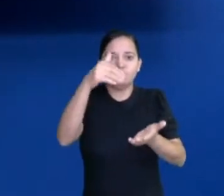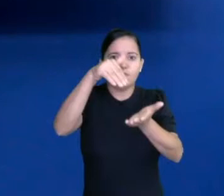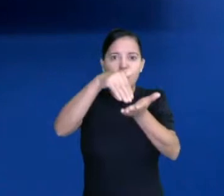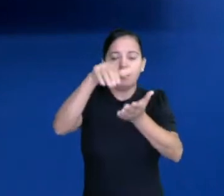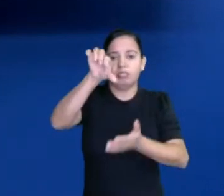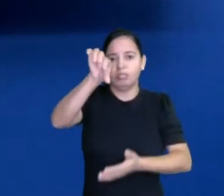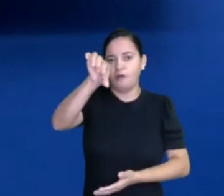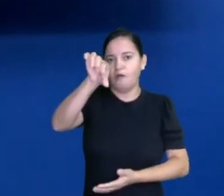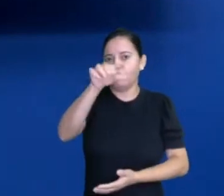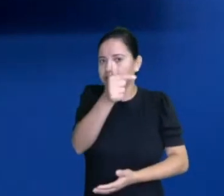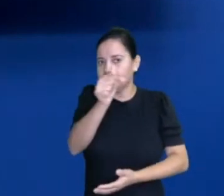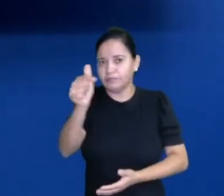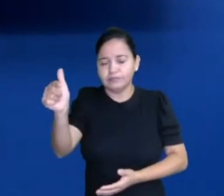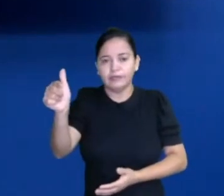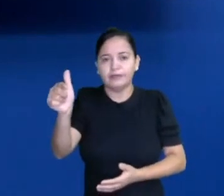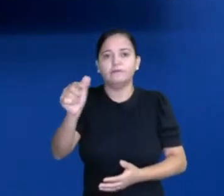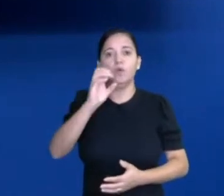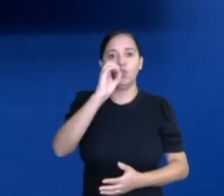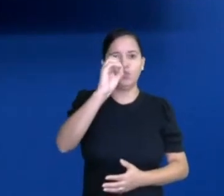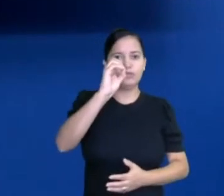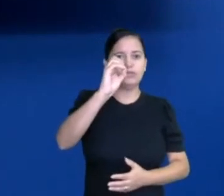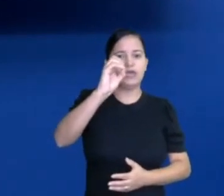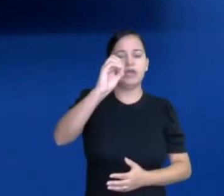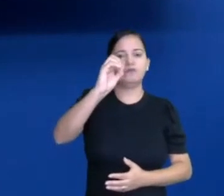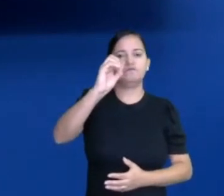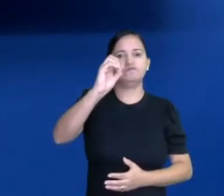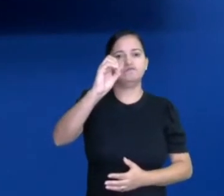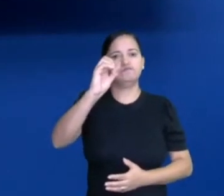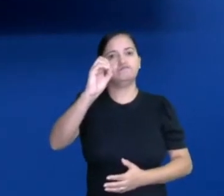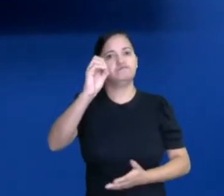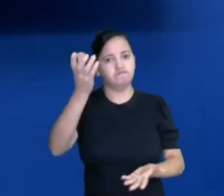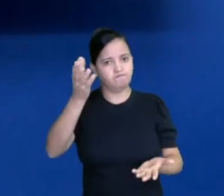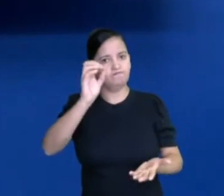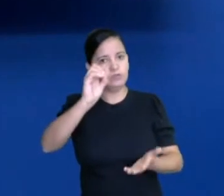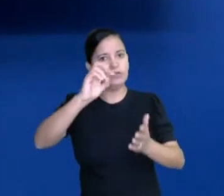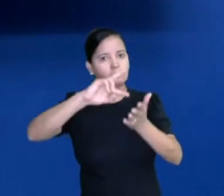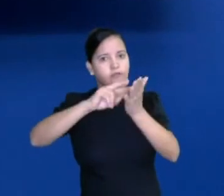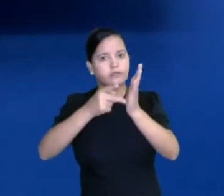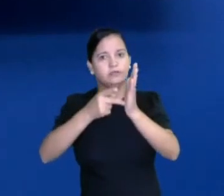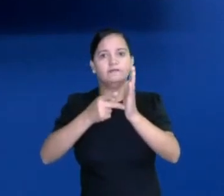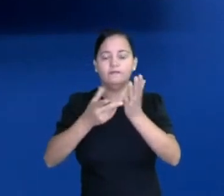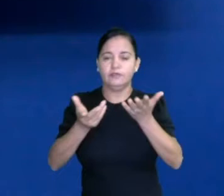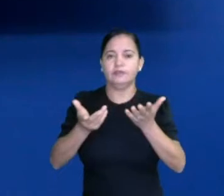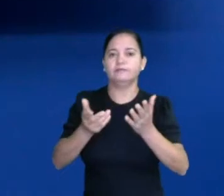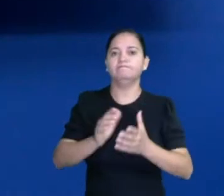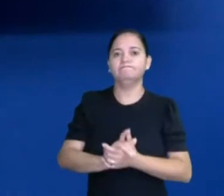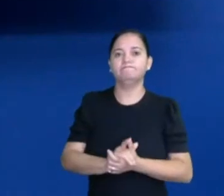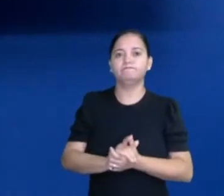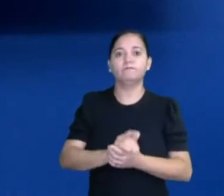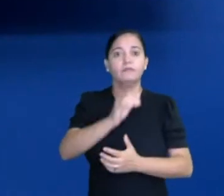nas unidades. Tá? O 0 vai representar aí que eu só tenho simplesmente a centena a ser trabalhada.